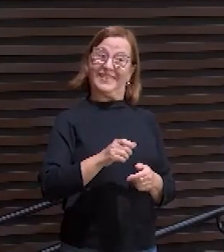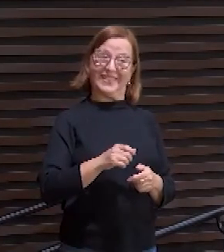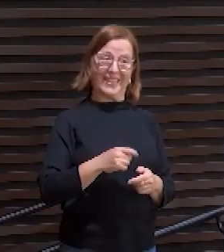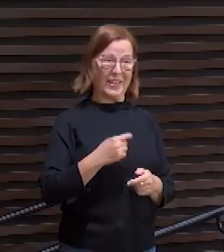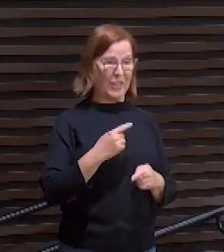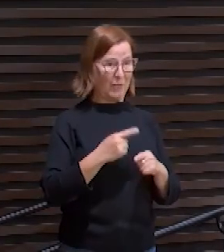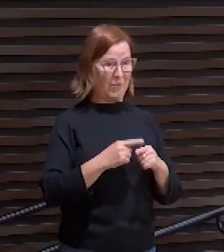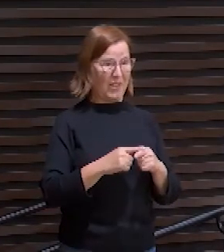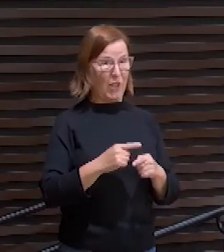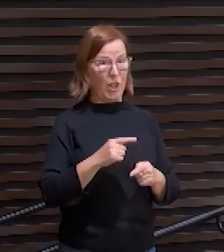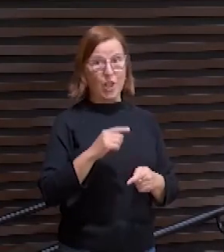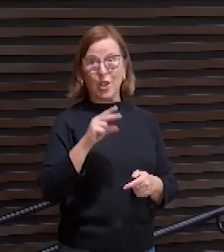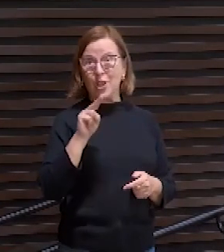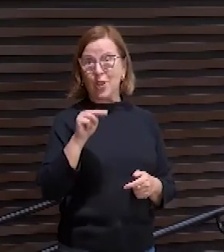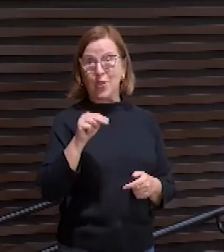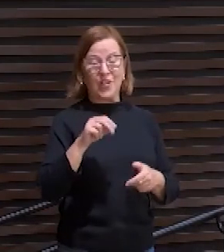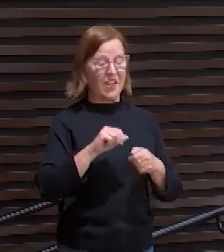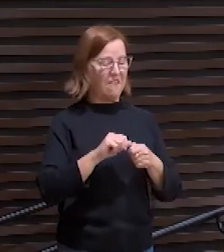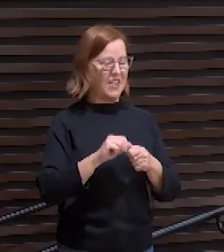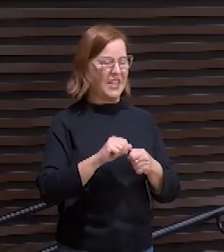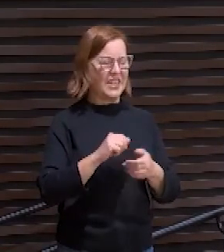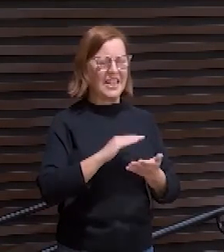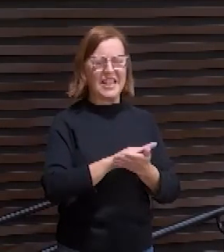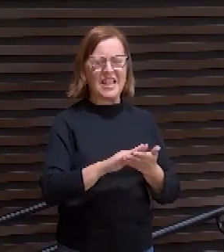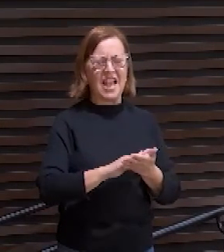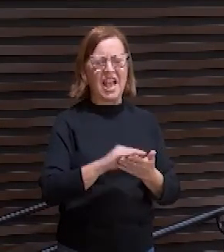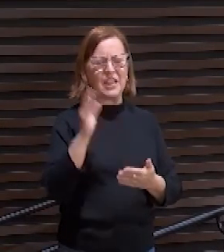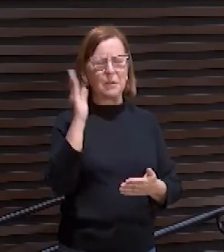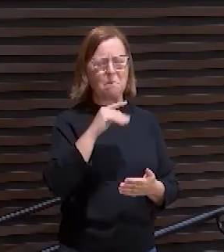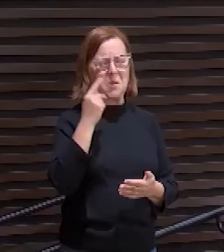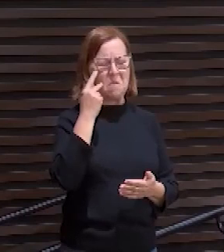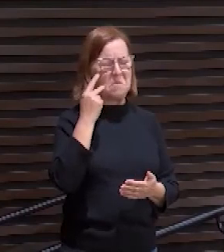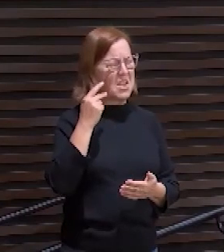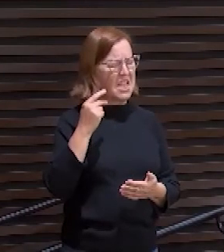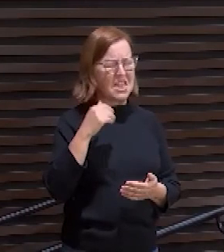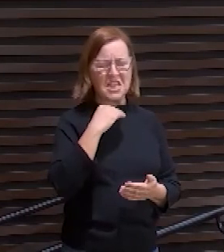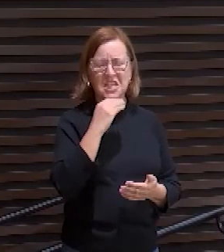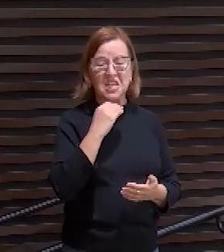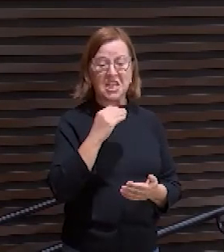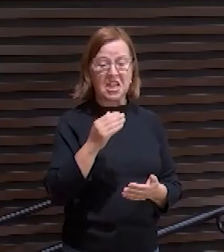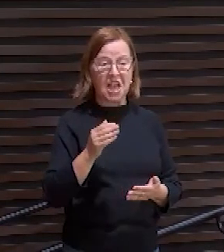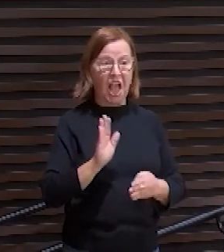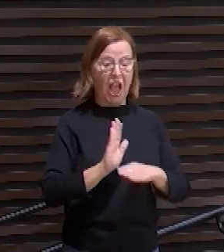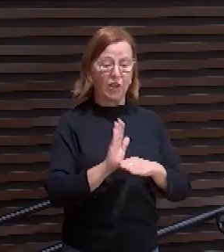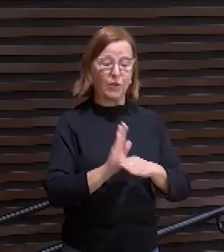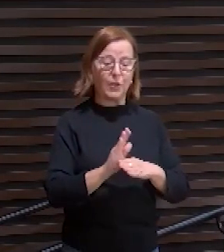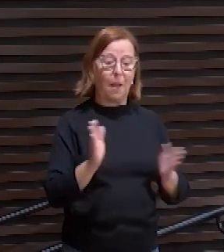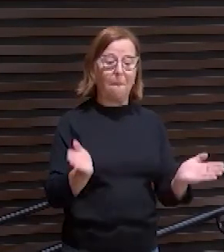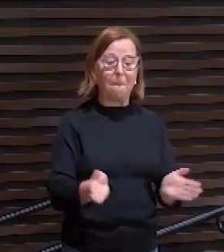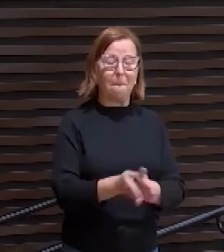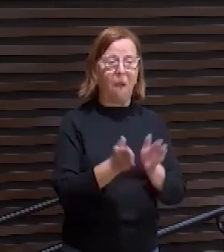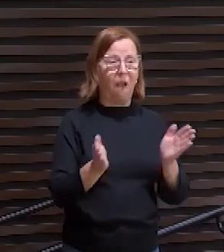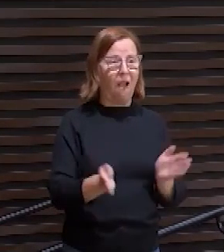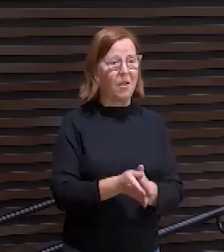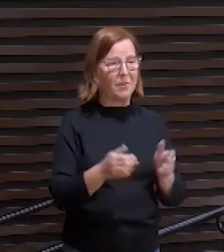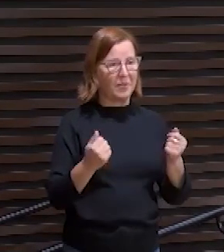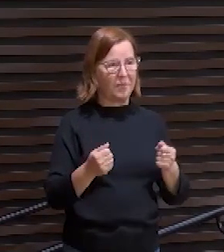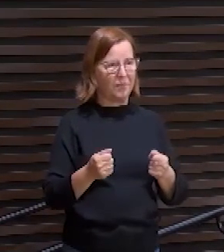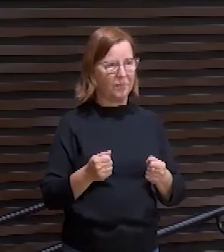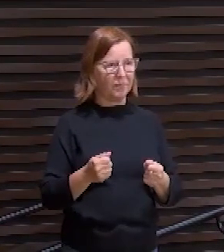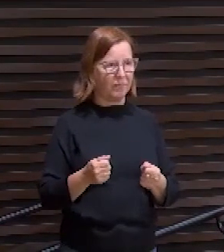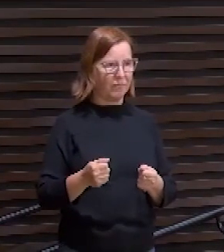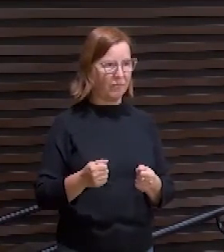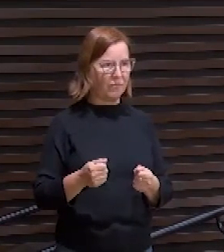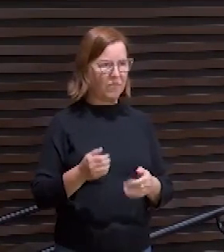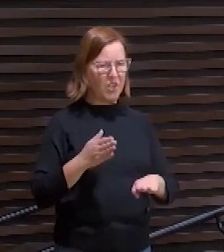Porque eu nunca fiz nada de mal a ninguém. Ajudei os pobres, necessitados. Frequentei os cultos